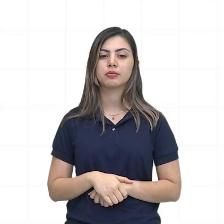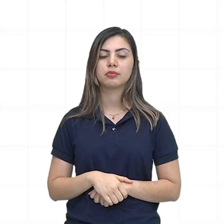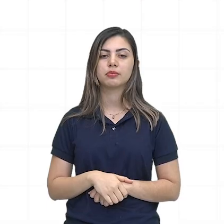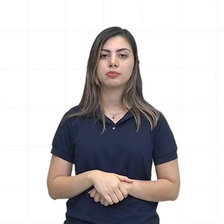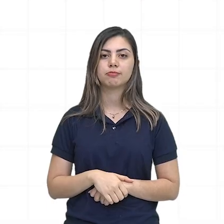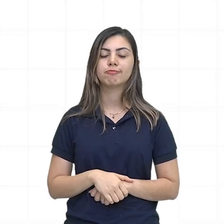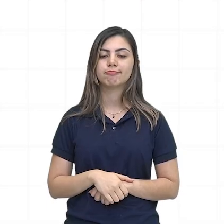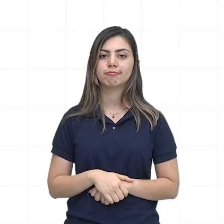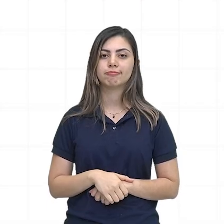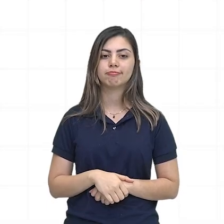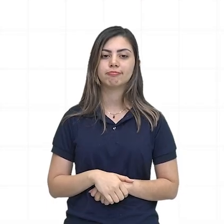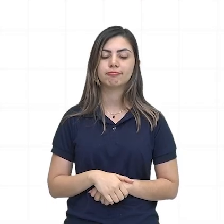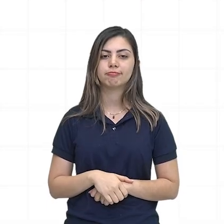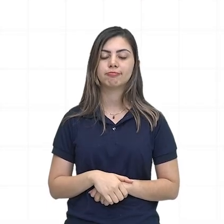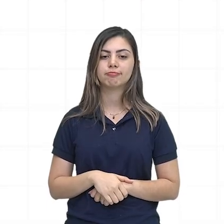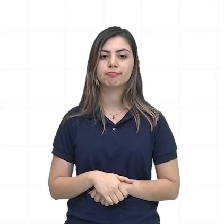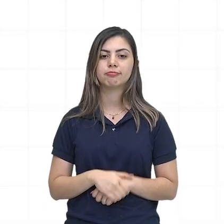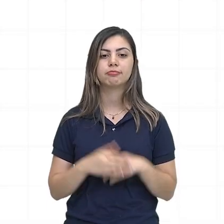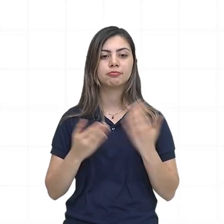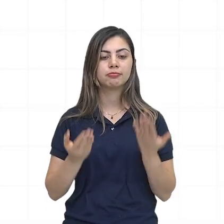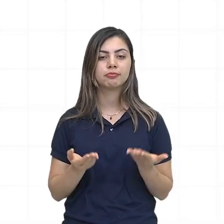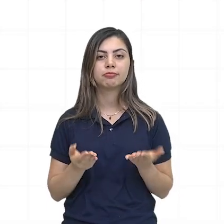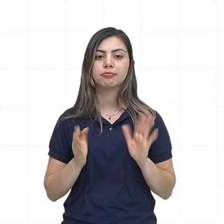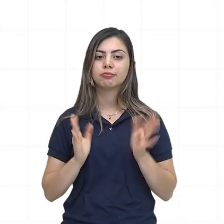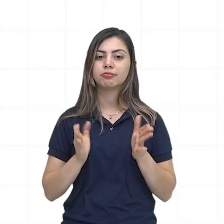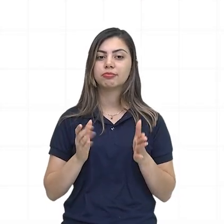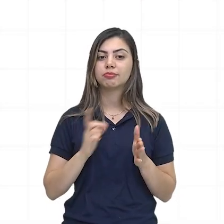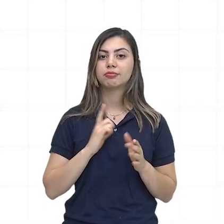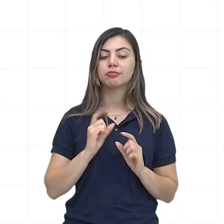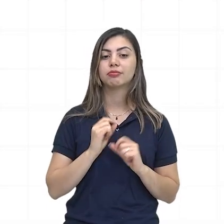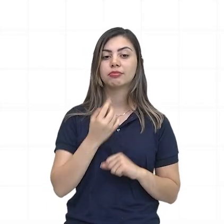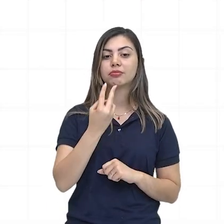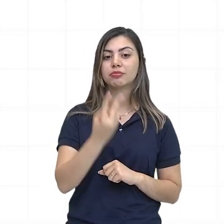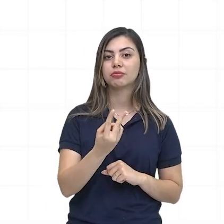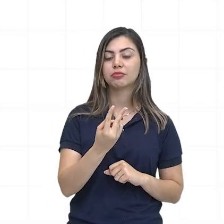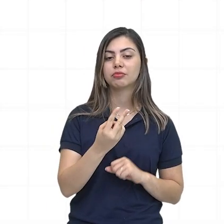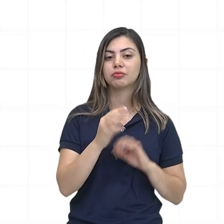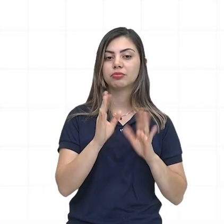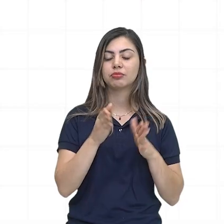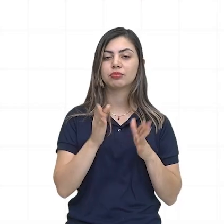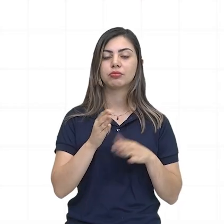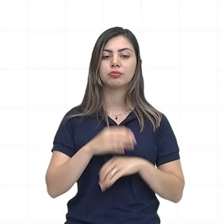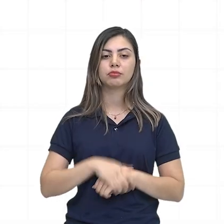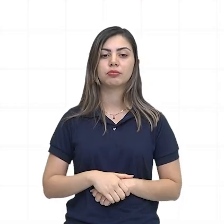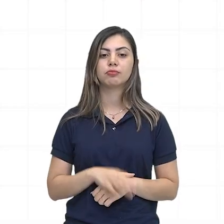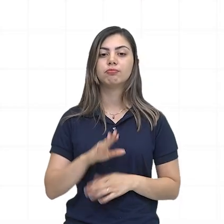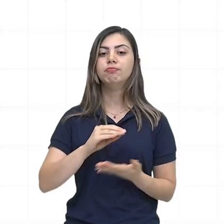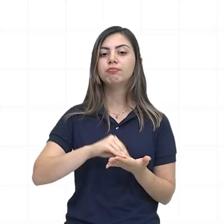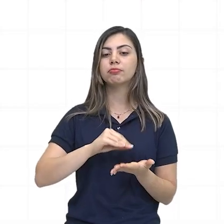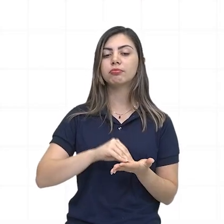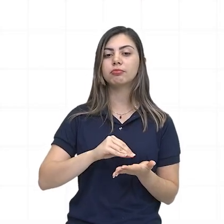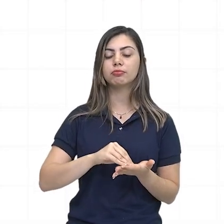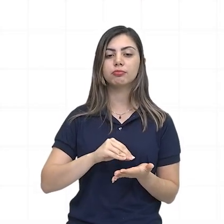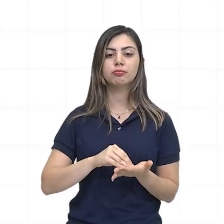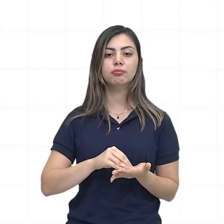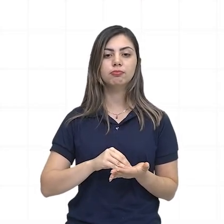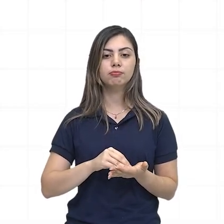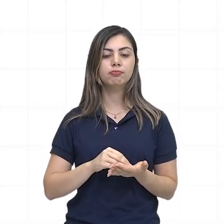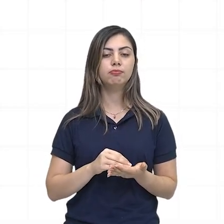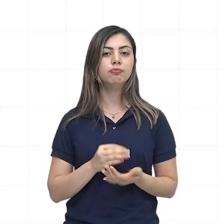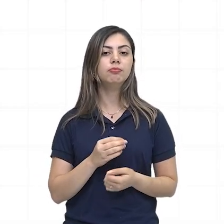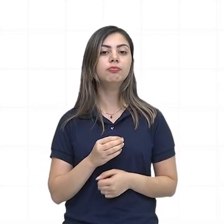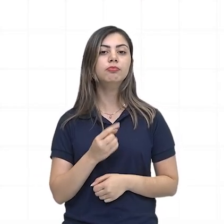0,04. Beleza? Então já foram o quê? Já foram 2 vezes. Está faltando o quê?